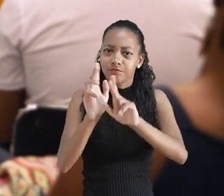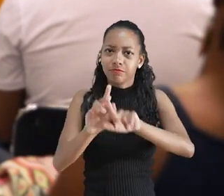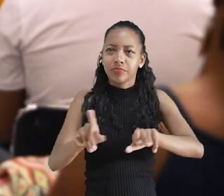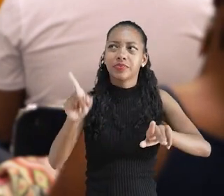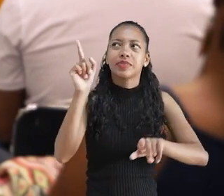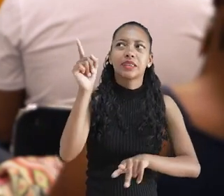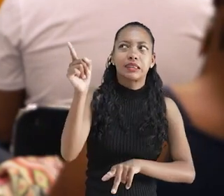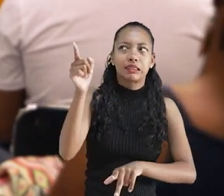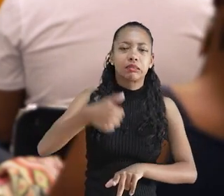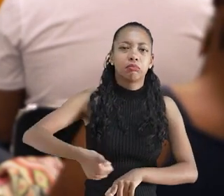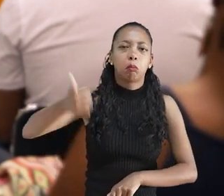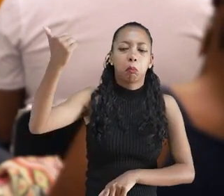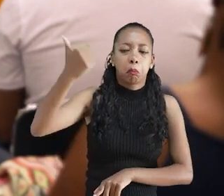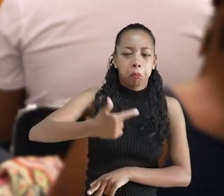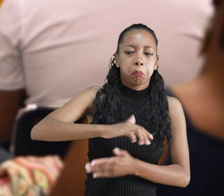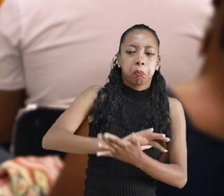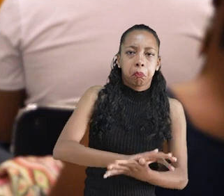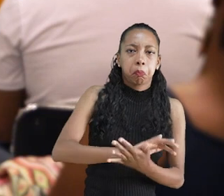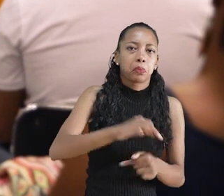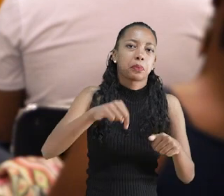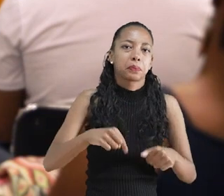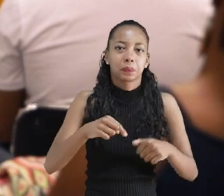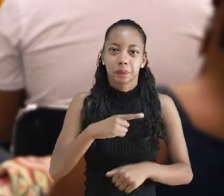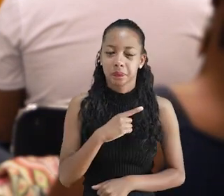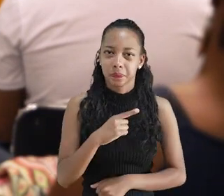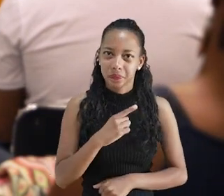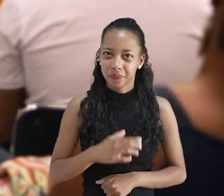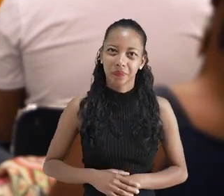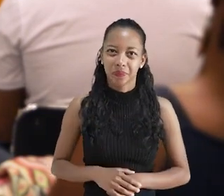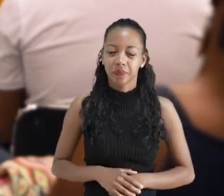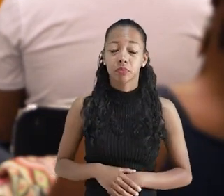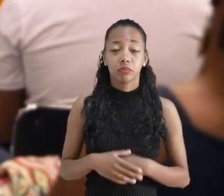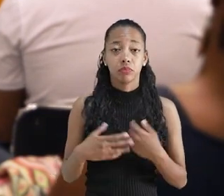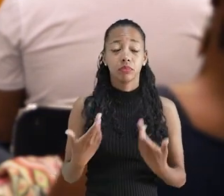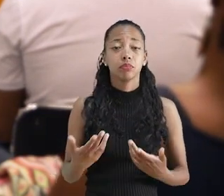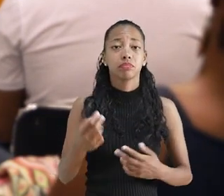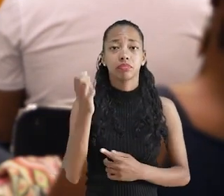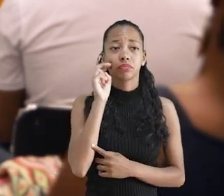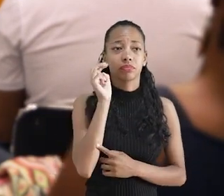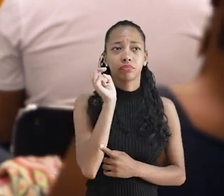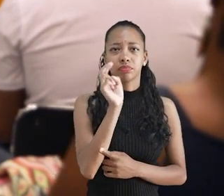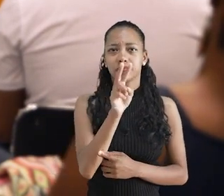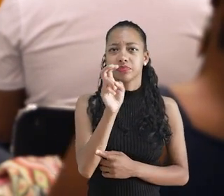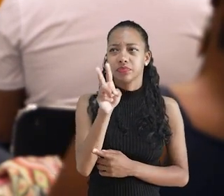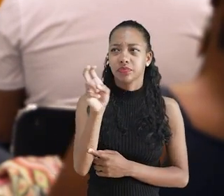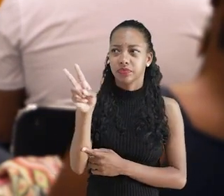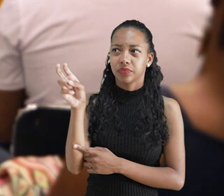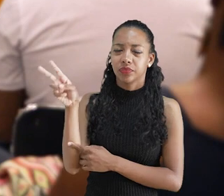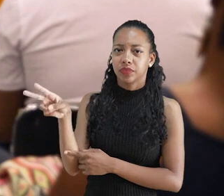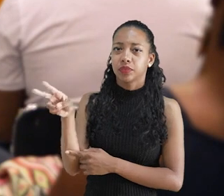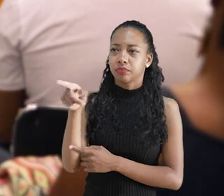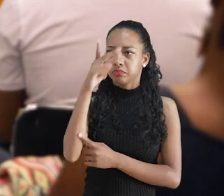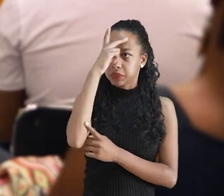nesse Fórum de impacto social eu vi exatamente todo mundo de grandes produtoras olhando para esse